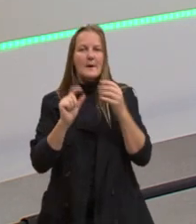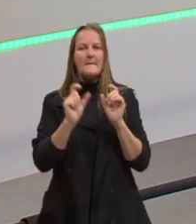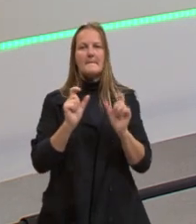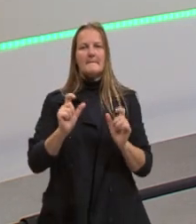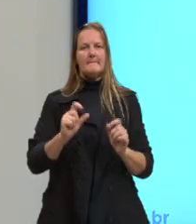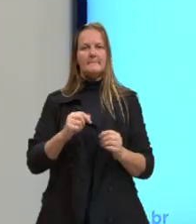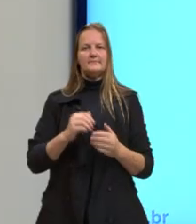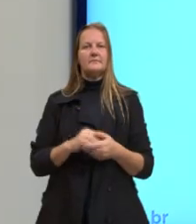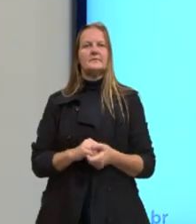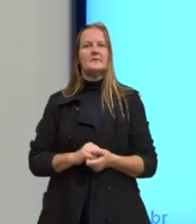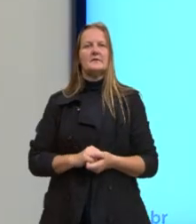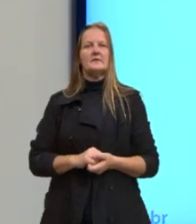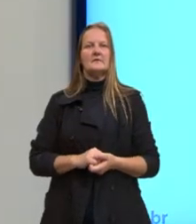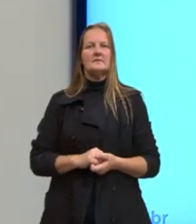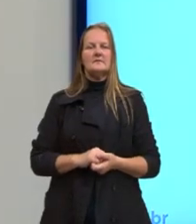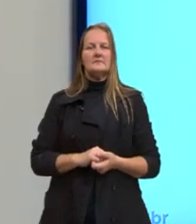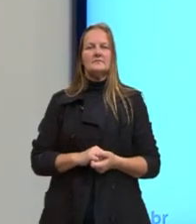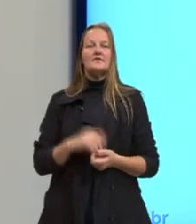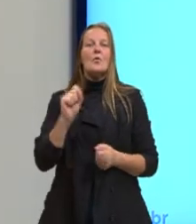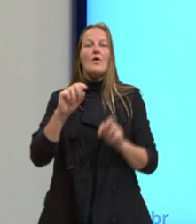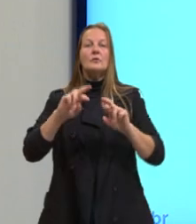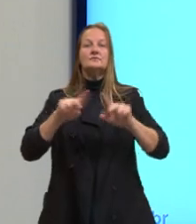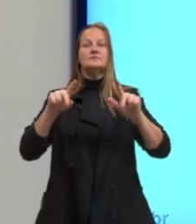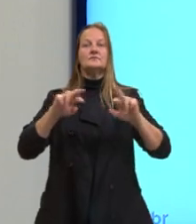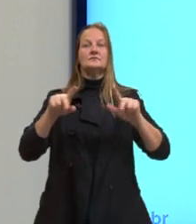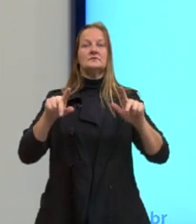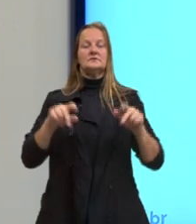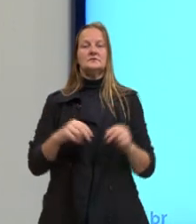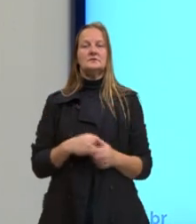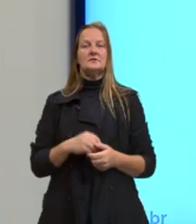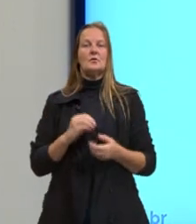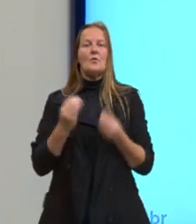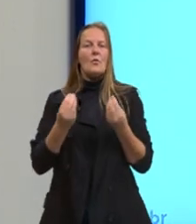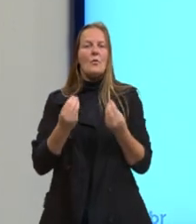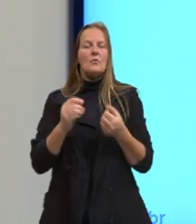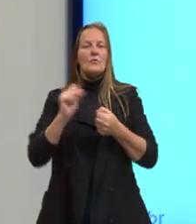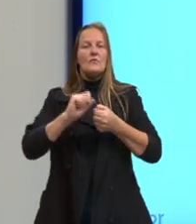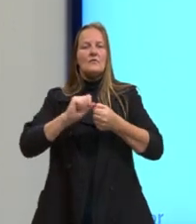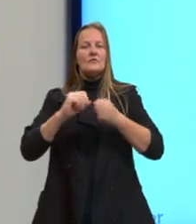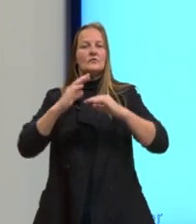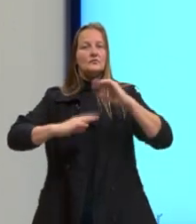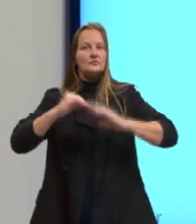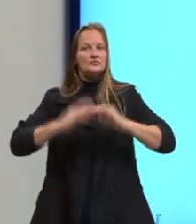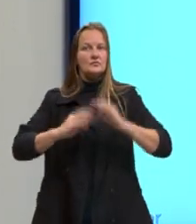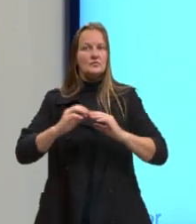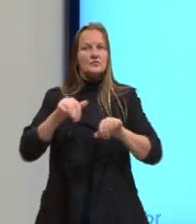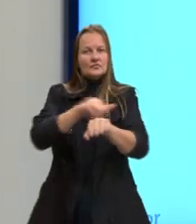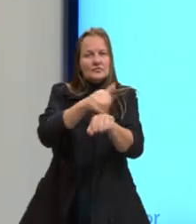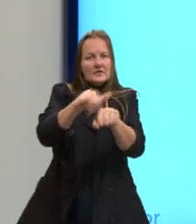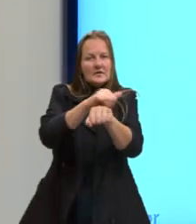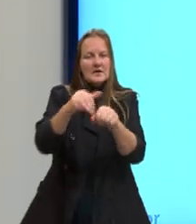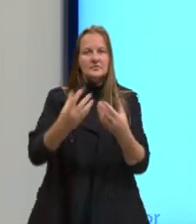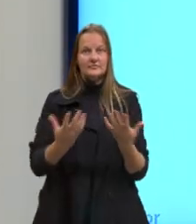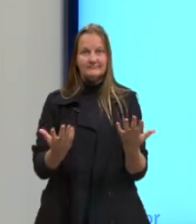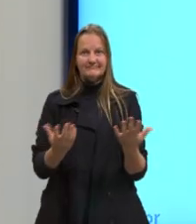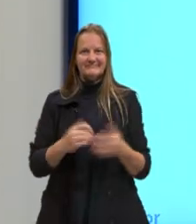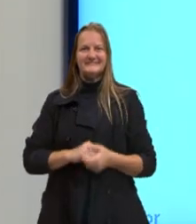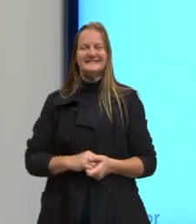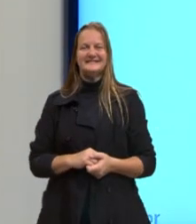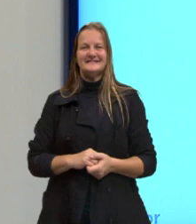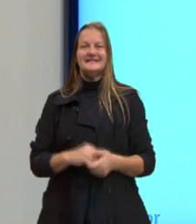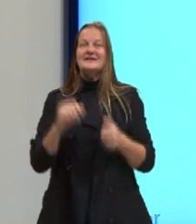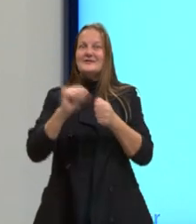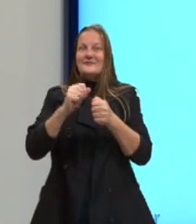adiante a outra pergunta então Quais as diferenças e os resultados da aplicação dessas técnicas bom gente